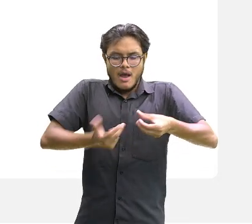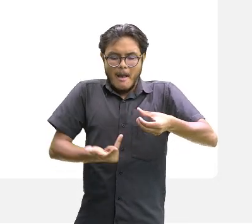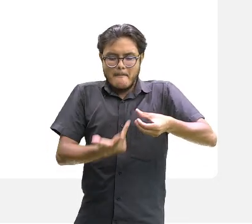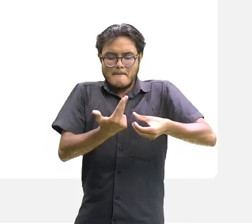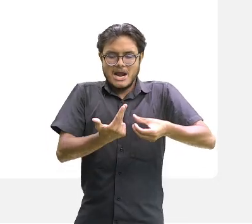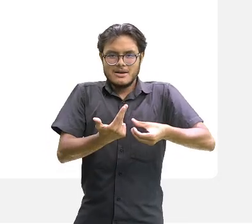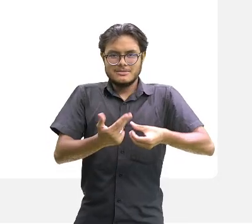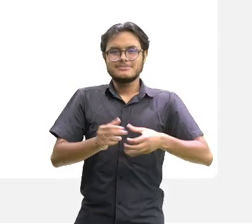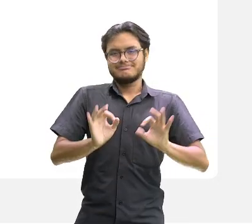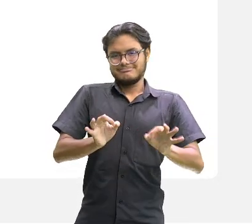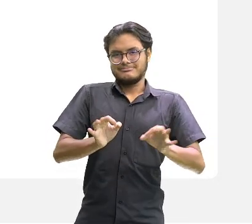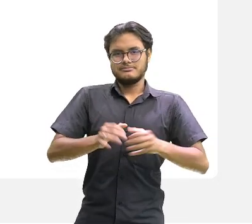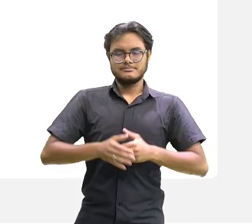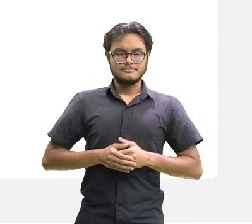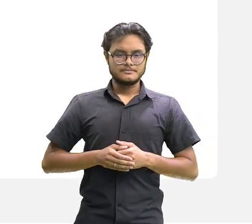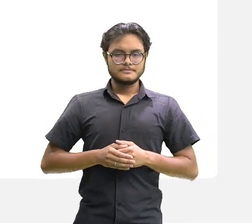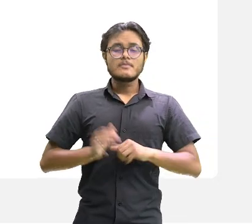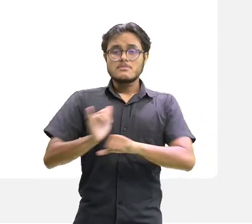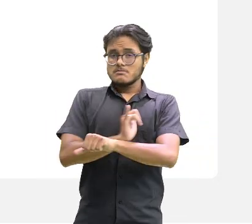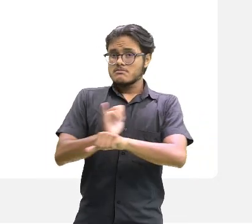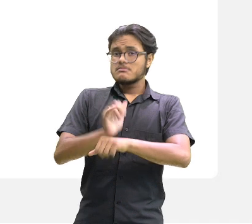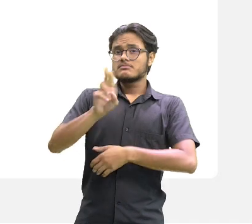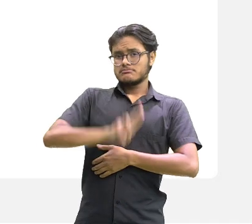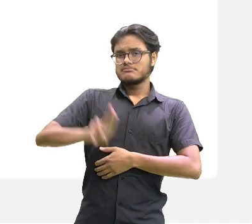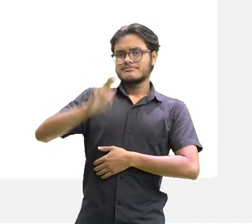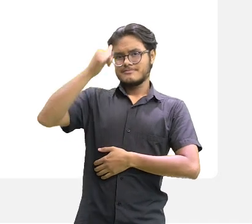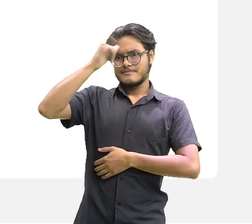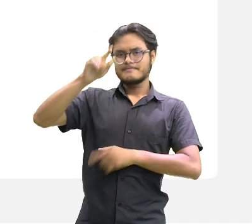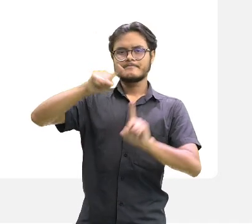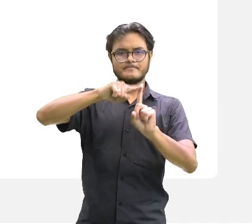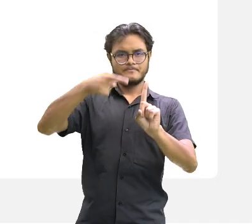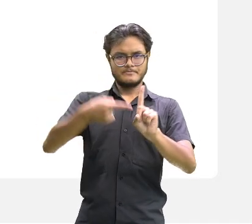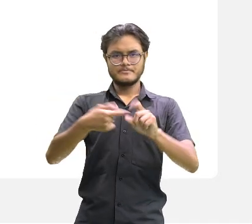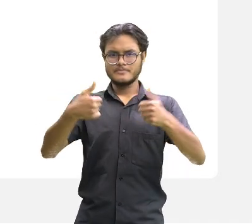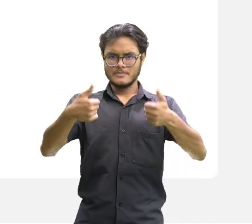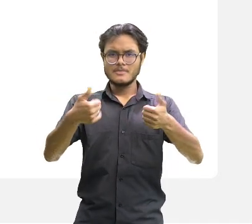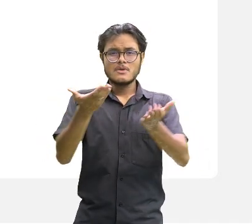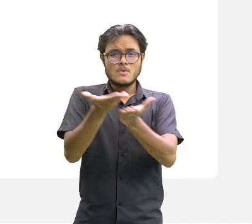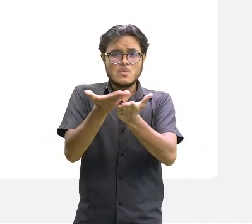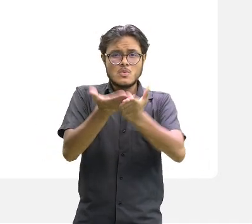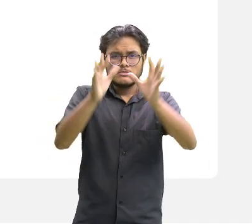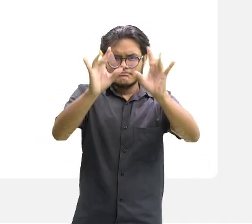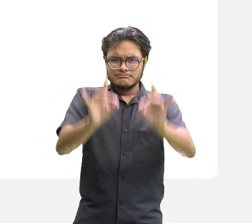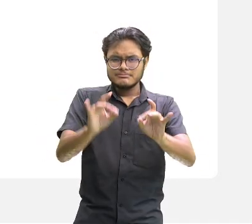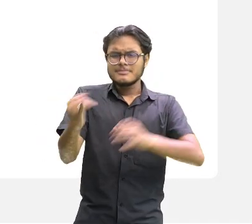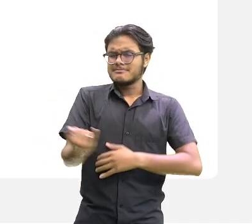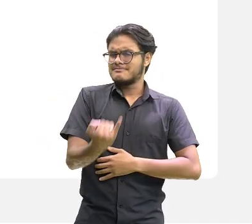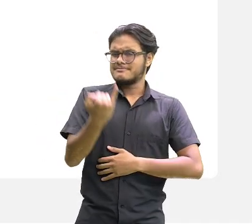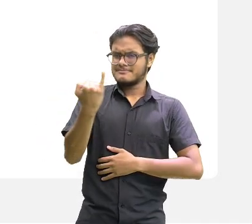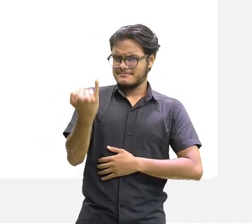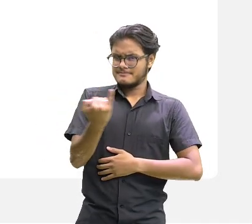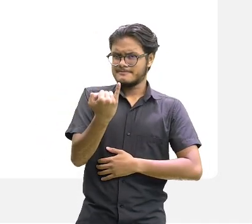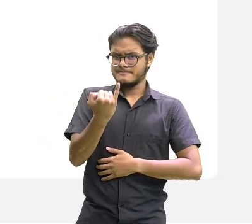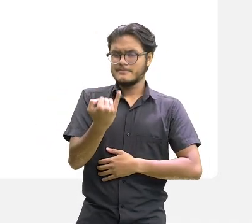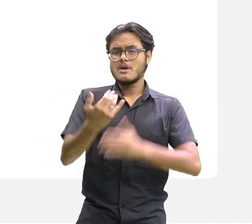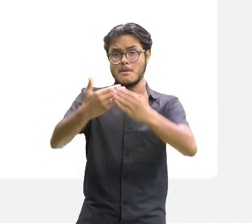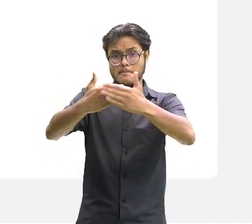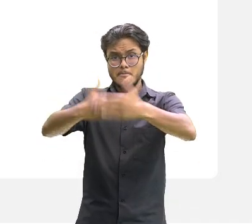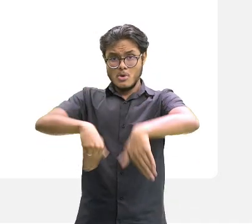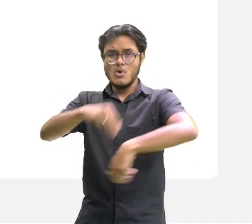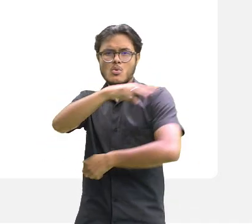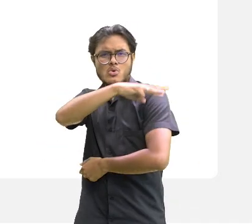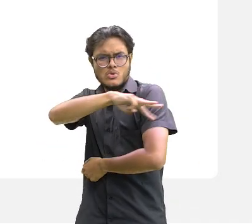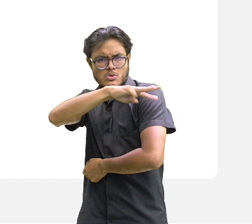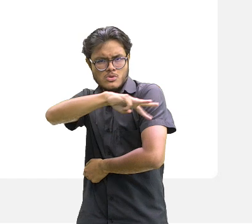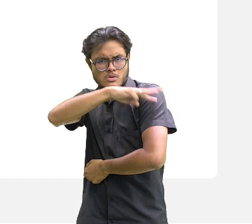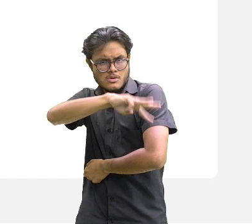tipos de métodos contraceptivos que nós vamos verificar aí, os extremamente importantes para vocês, aí para o CIS3, numa boa, para